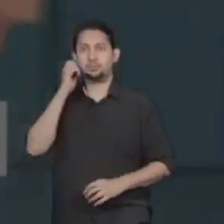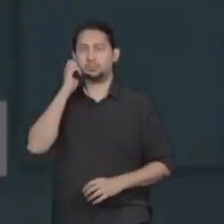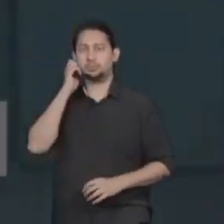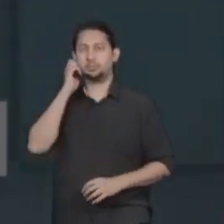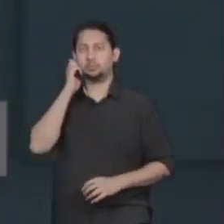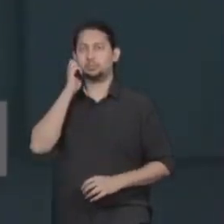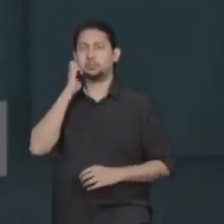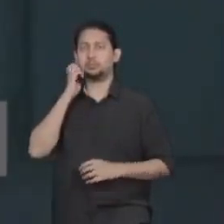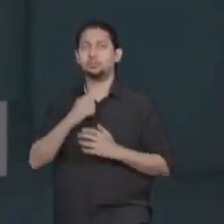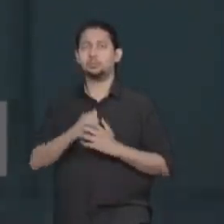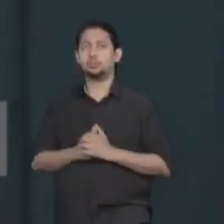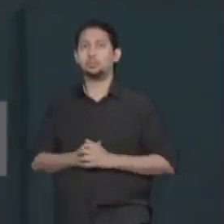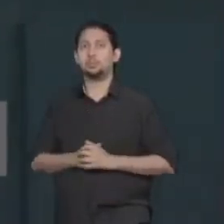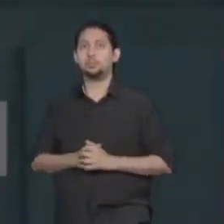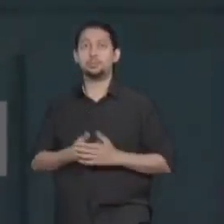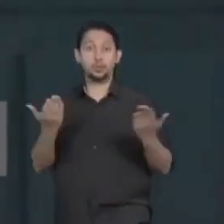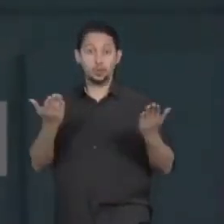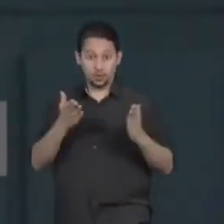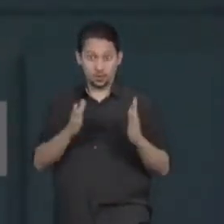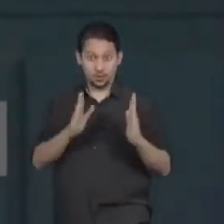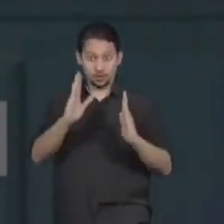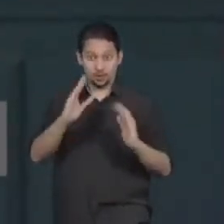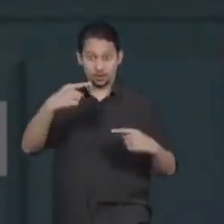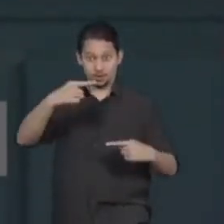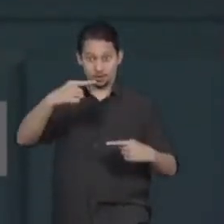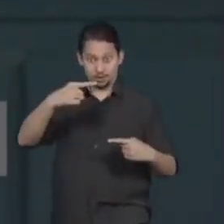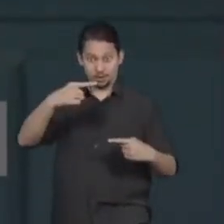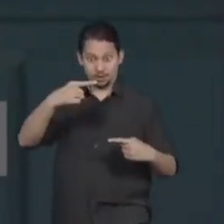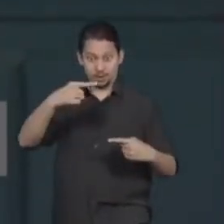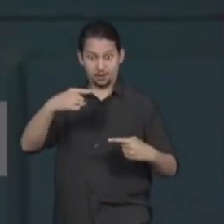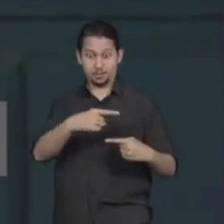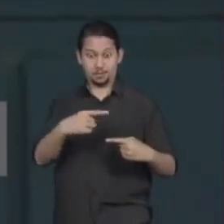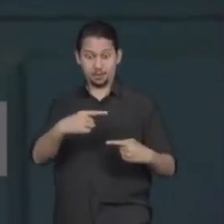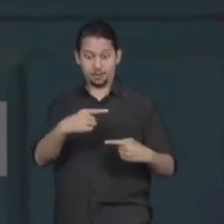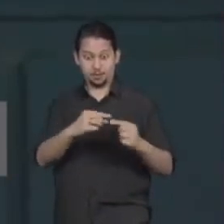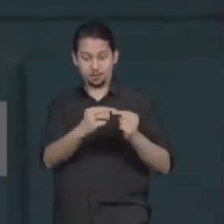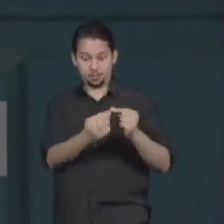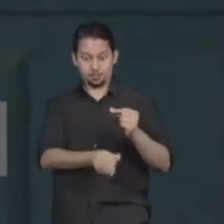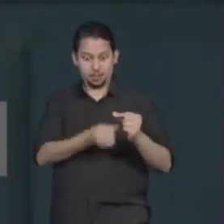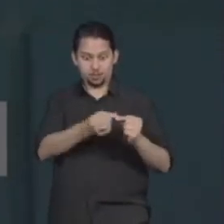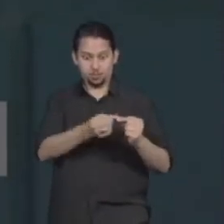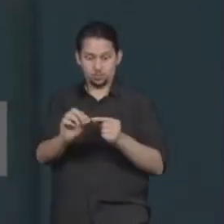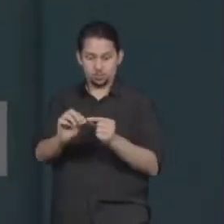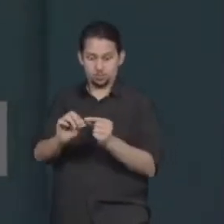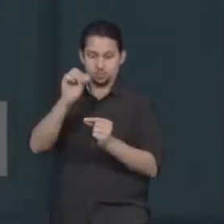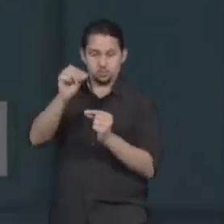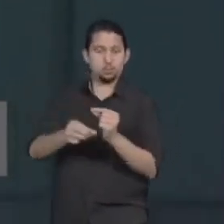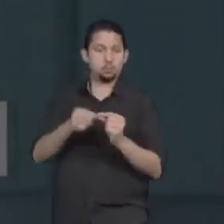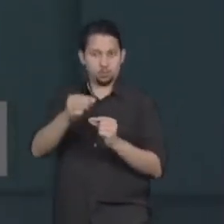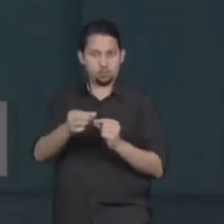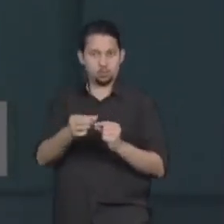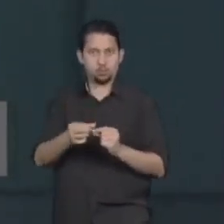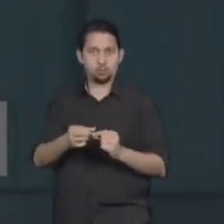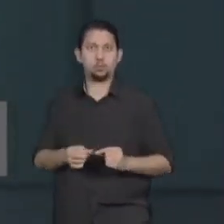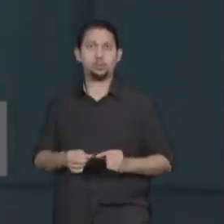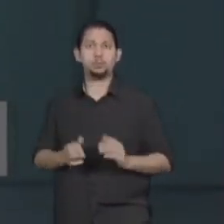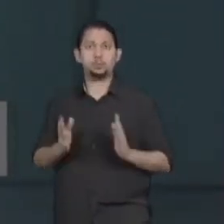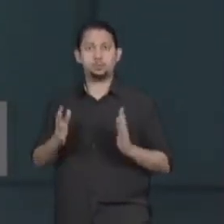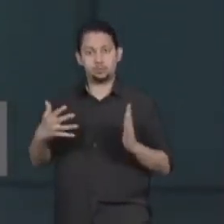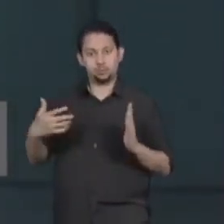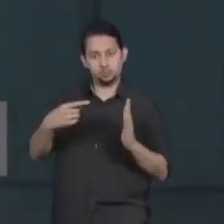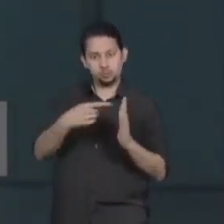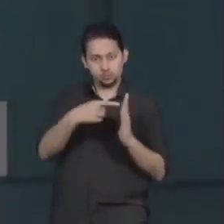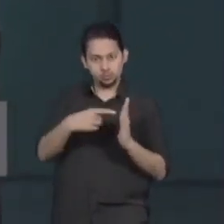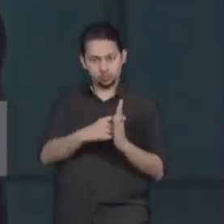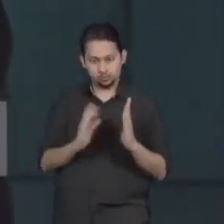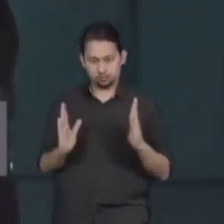E esse do meio, você vai passar no de baixo aqui. E vamos montar. Agora já